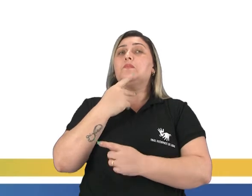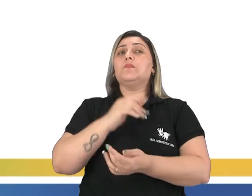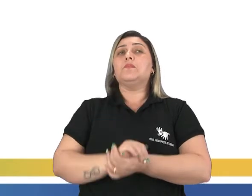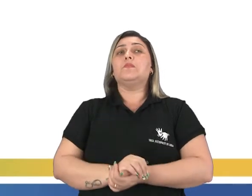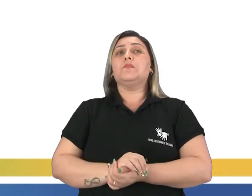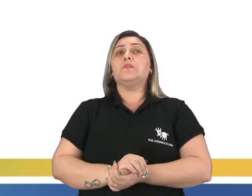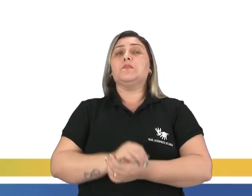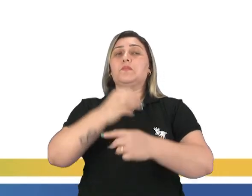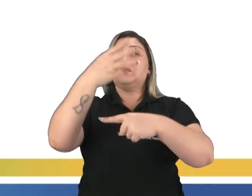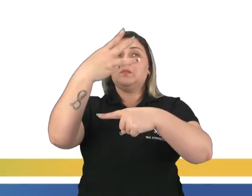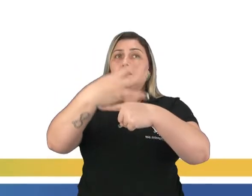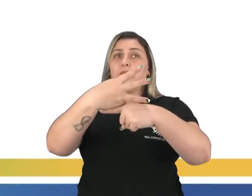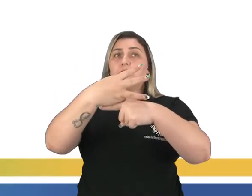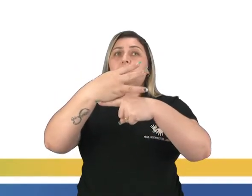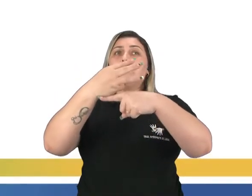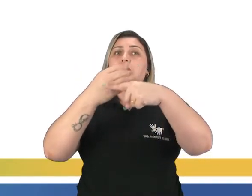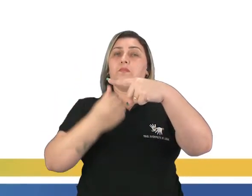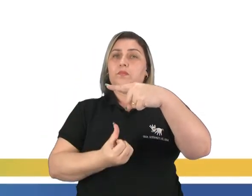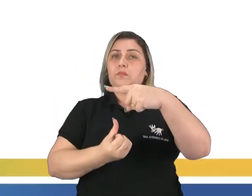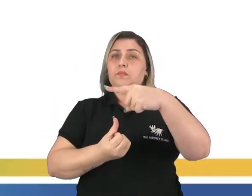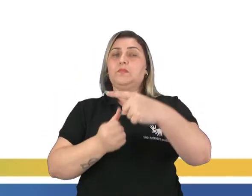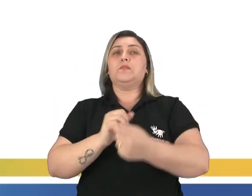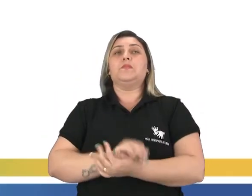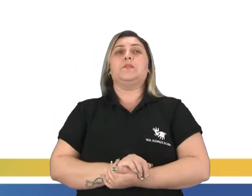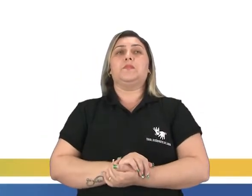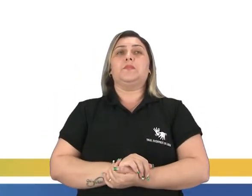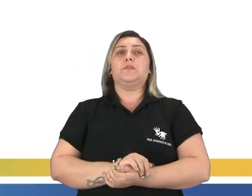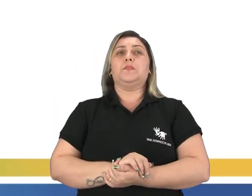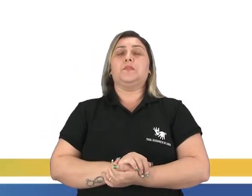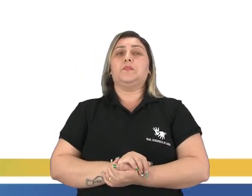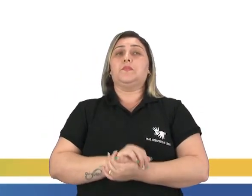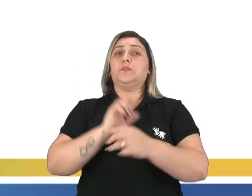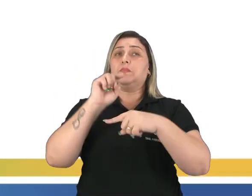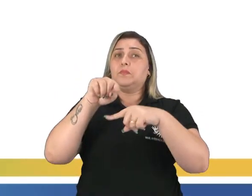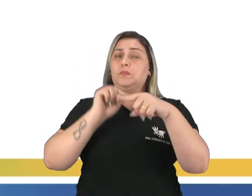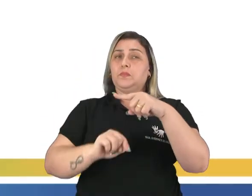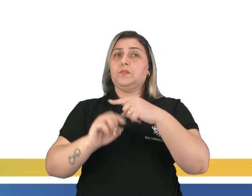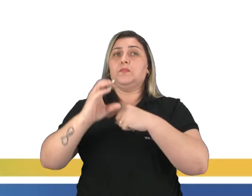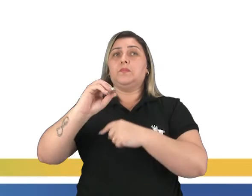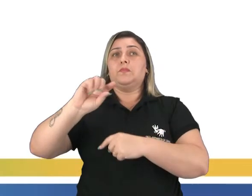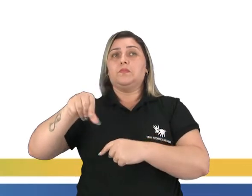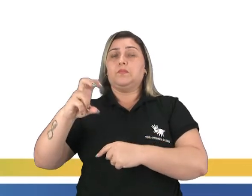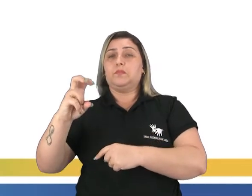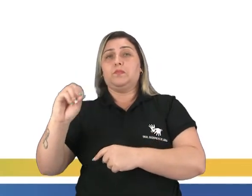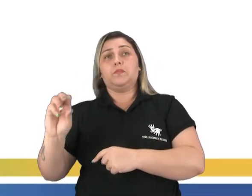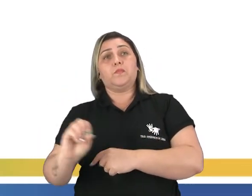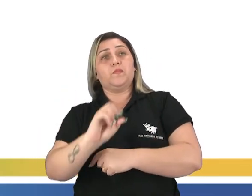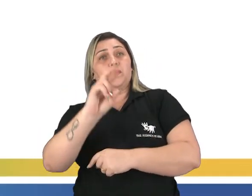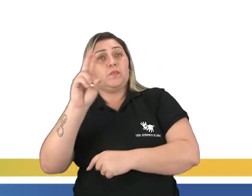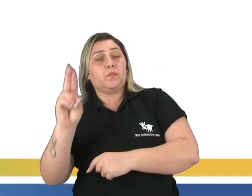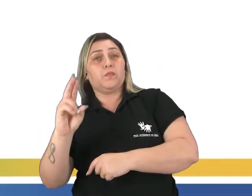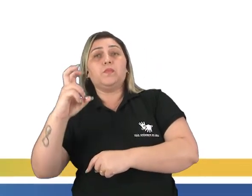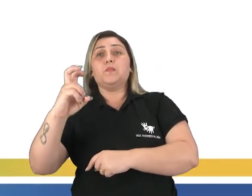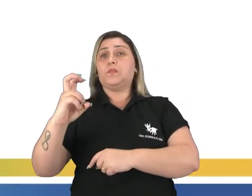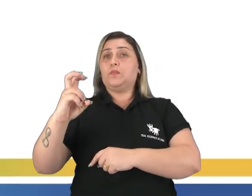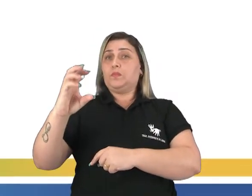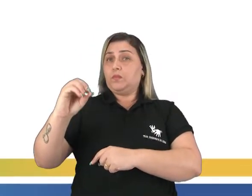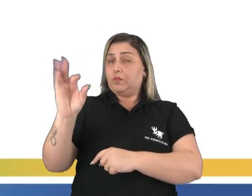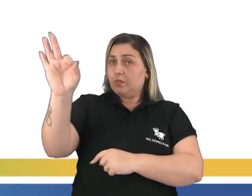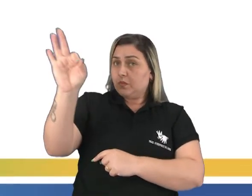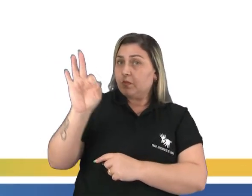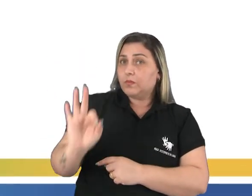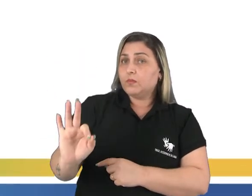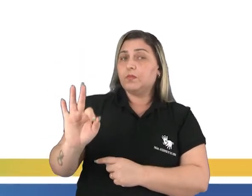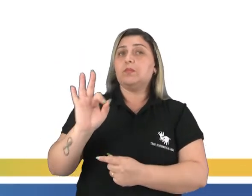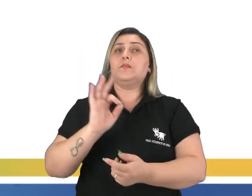ser o quociente entre 3 e 6. Quando você dividir esse valor, vai ser igual a 0,50 na forma